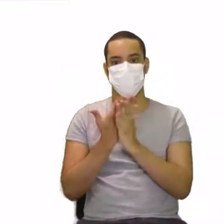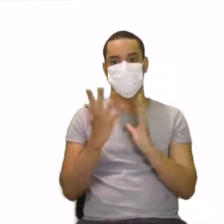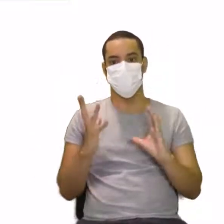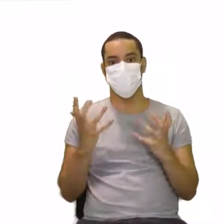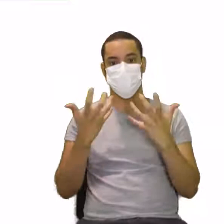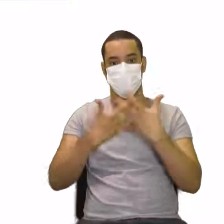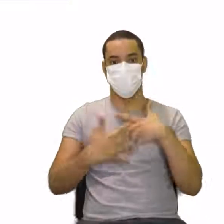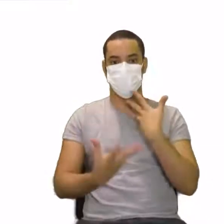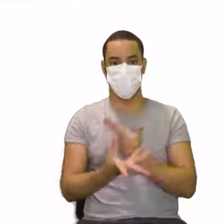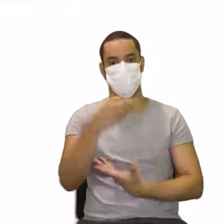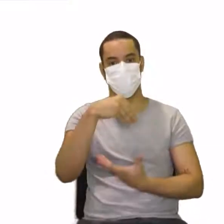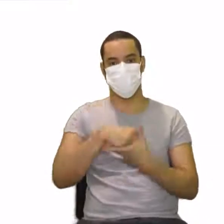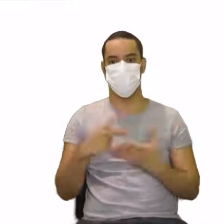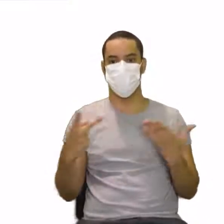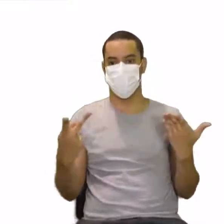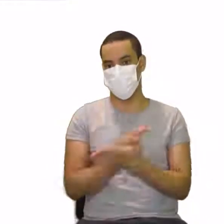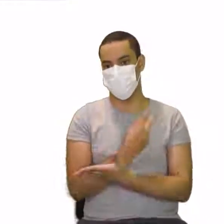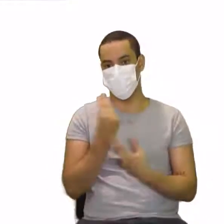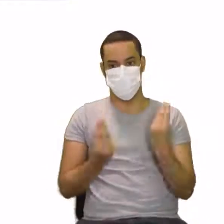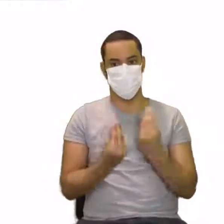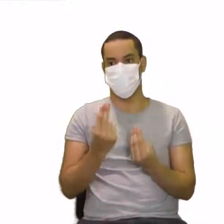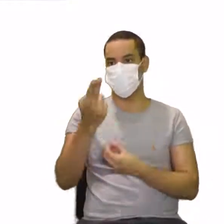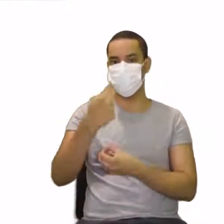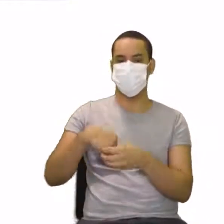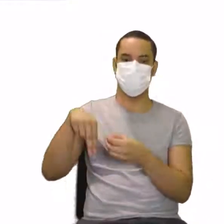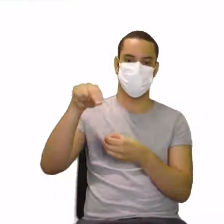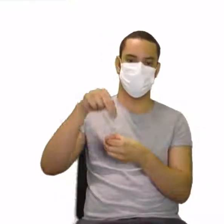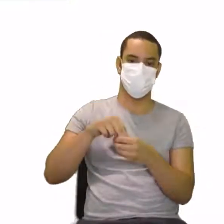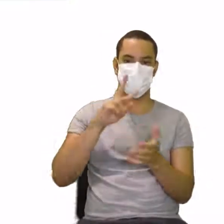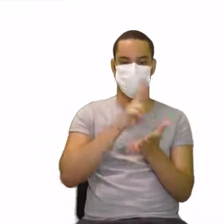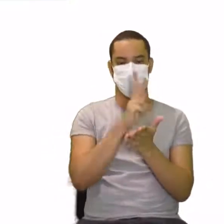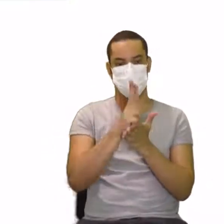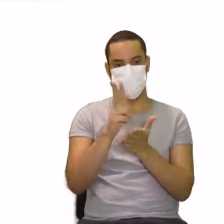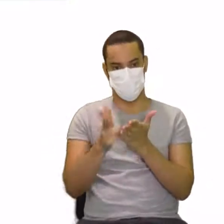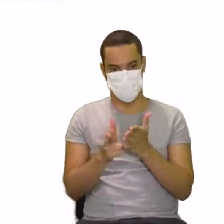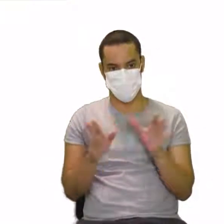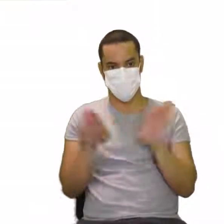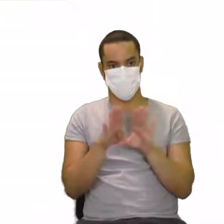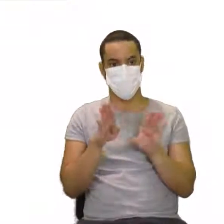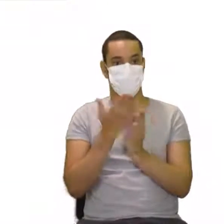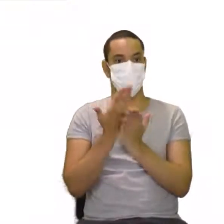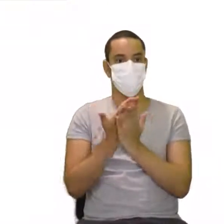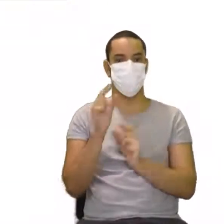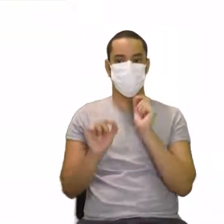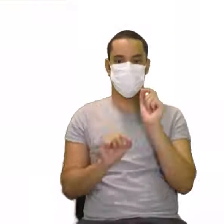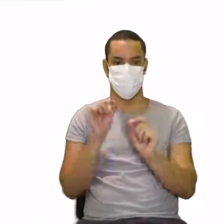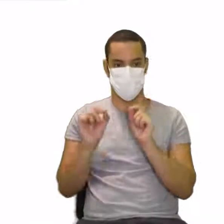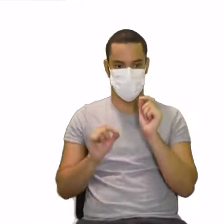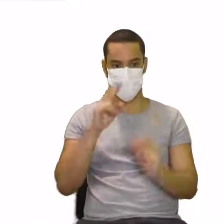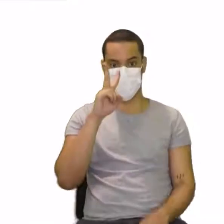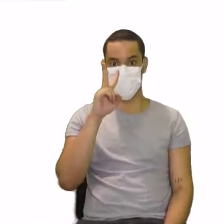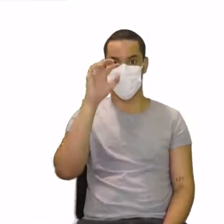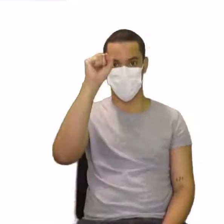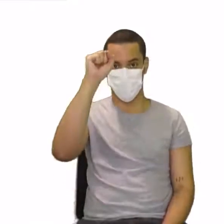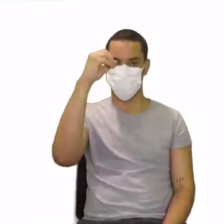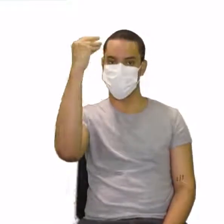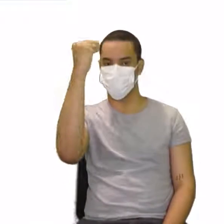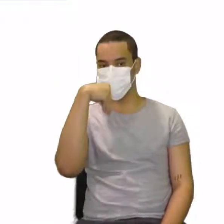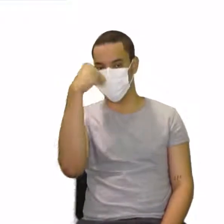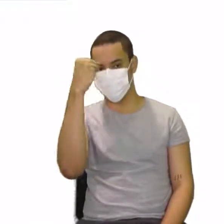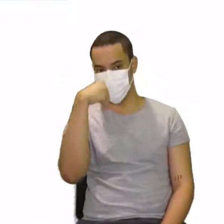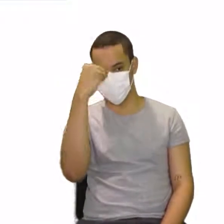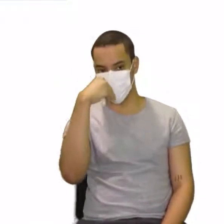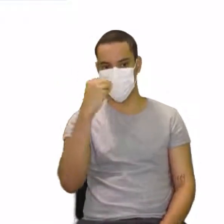mecanismos básicos das reações nucleares, como nêutrons e outros núcleos. Também estuda o que, pessoal? A força nuclear